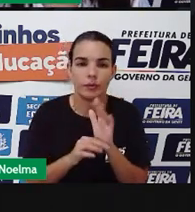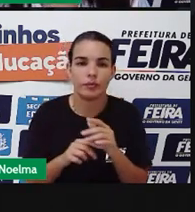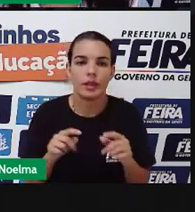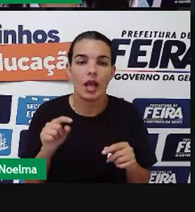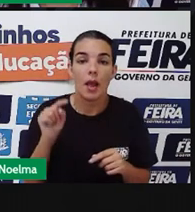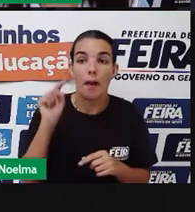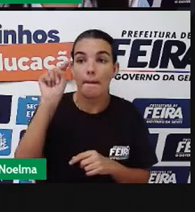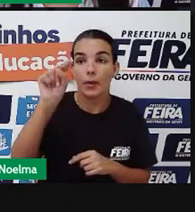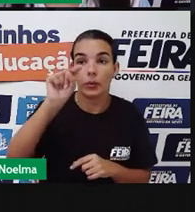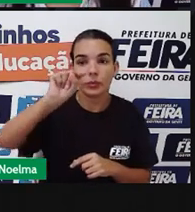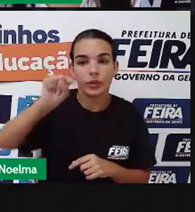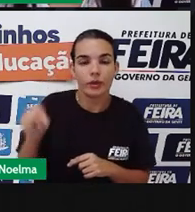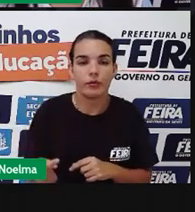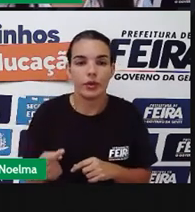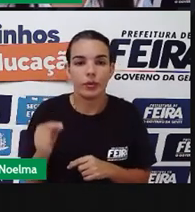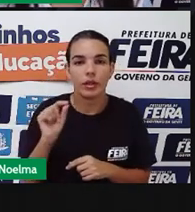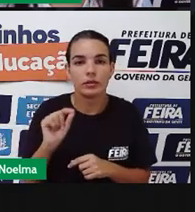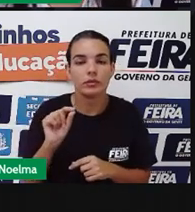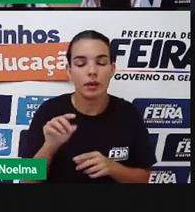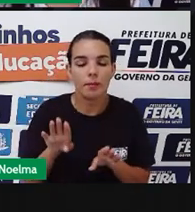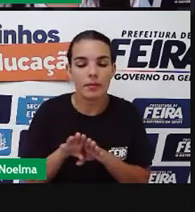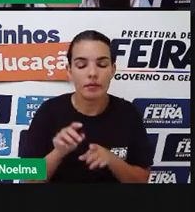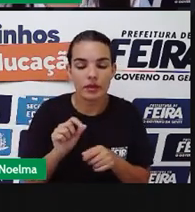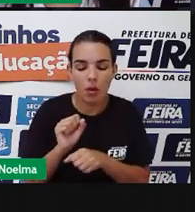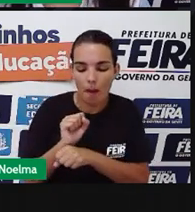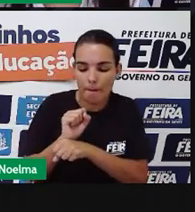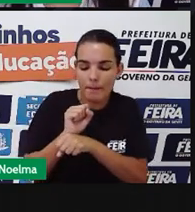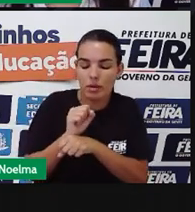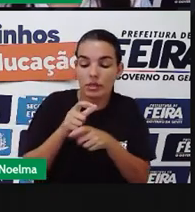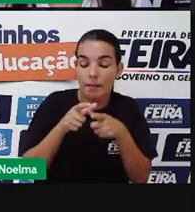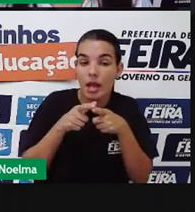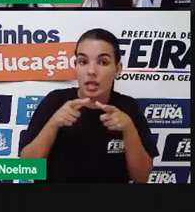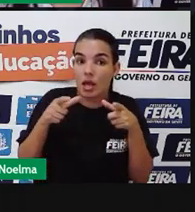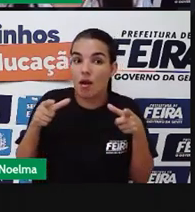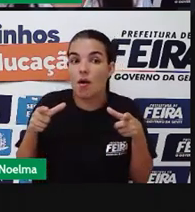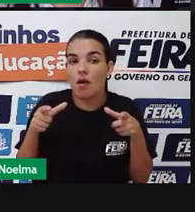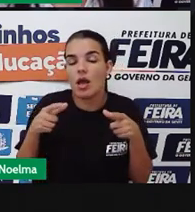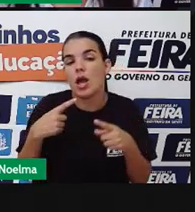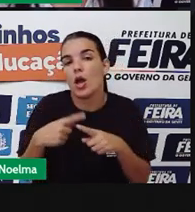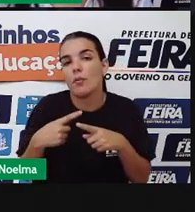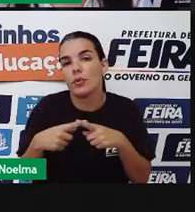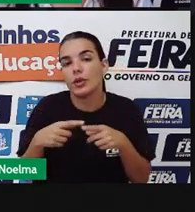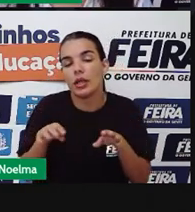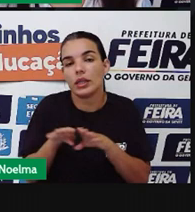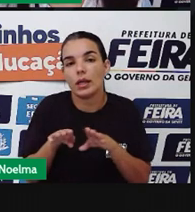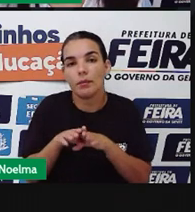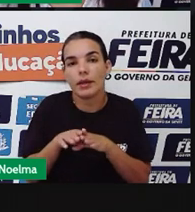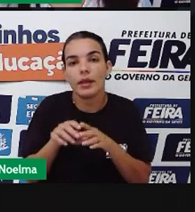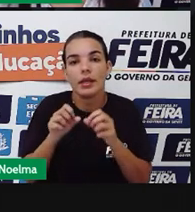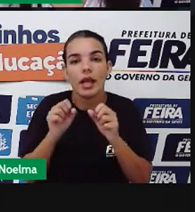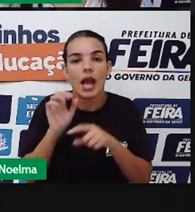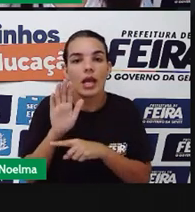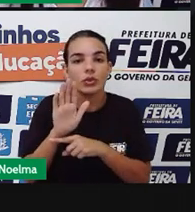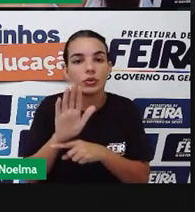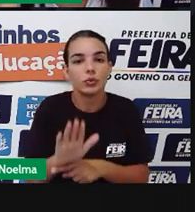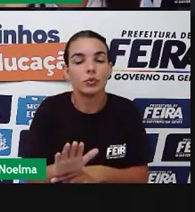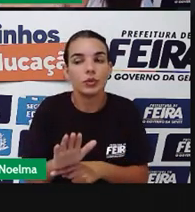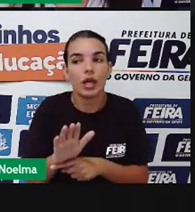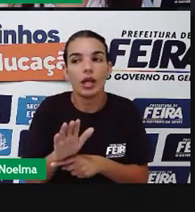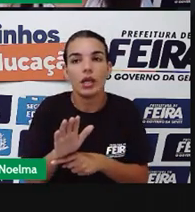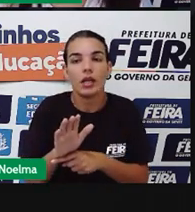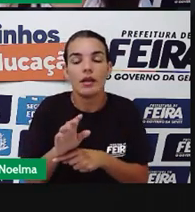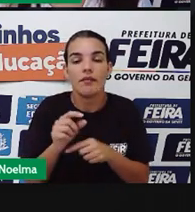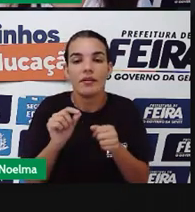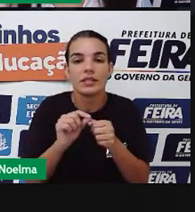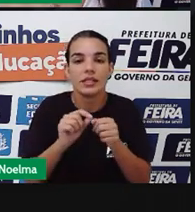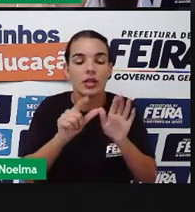O ponto e vírgula serve para a gente dar uma pausinha maior, né? E serve também para a gente colocar ali, quando a gente faz